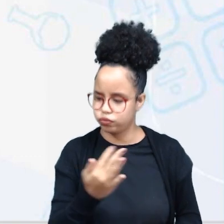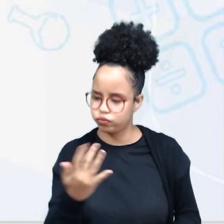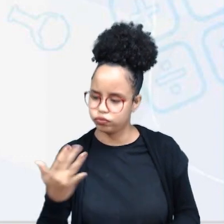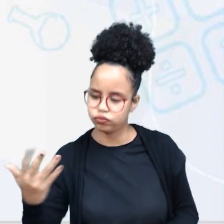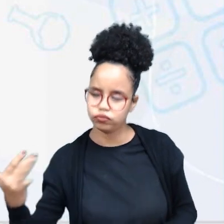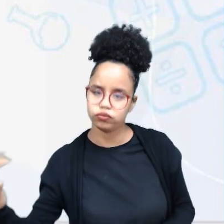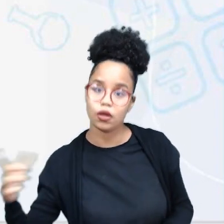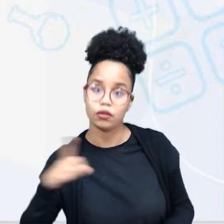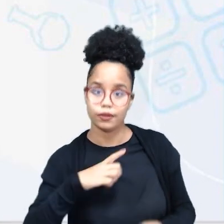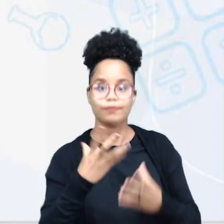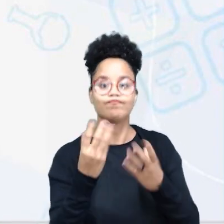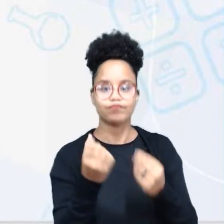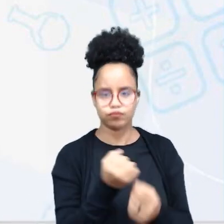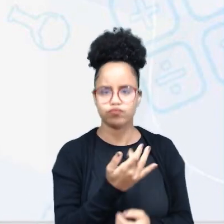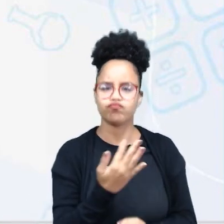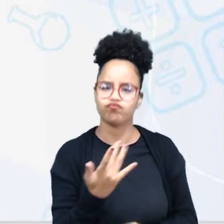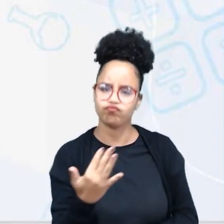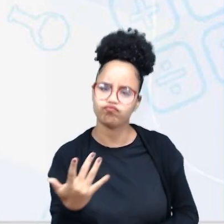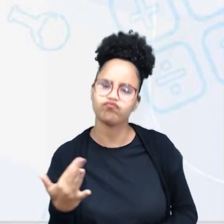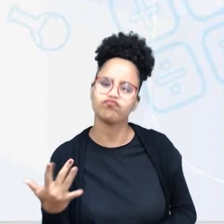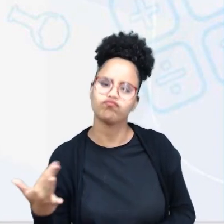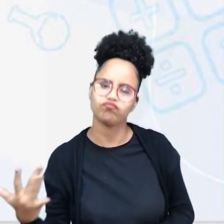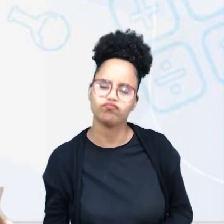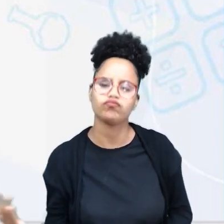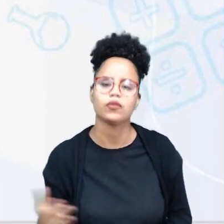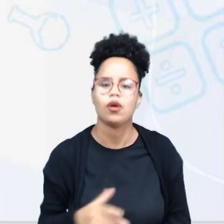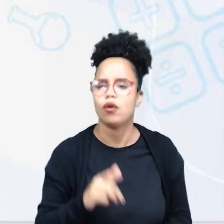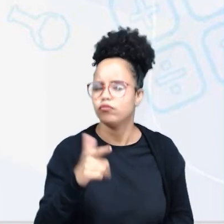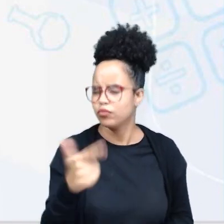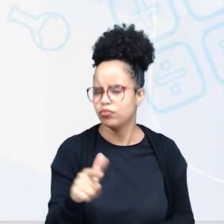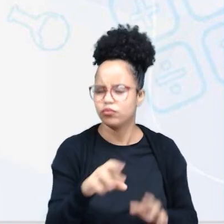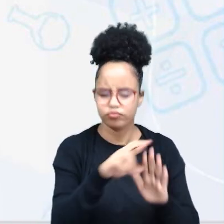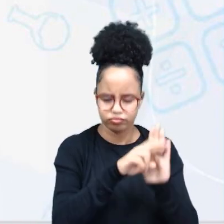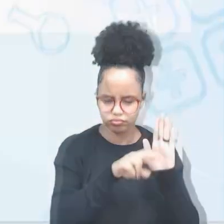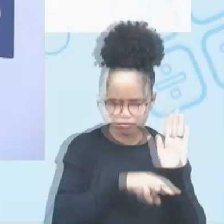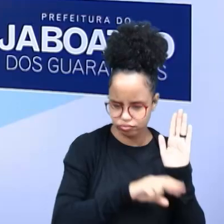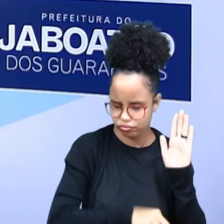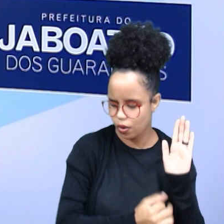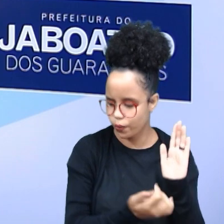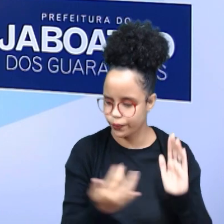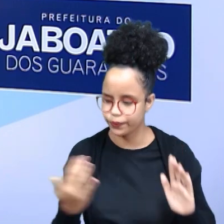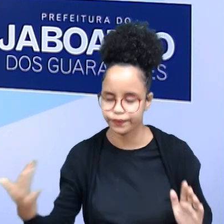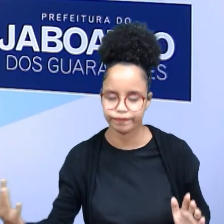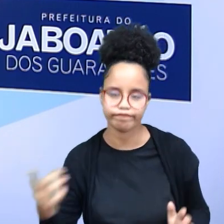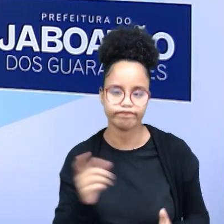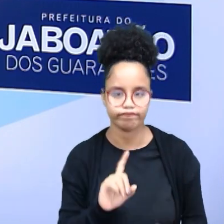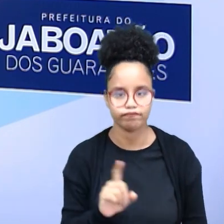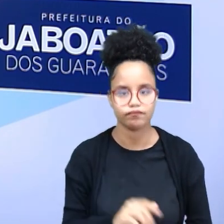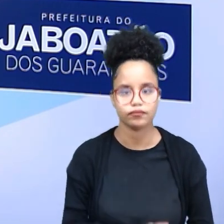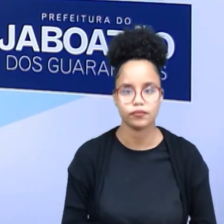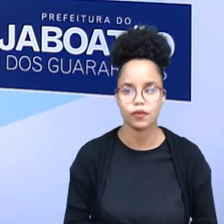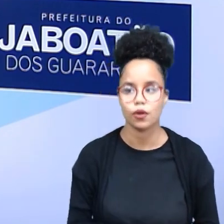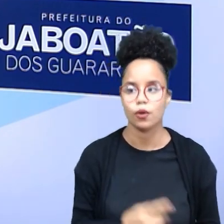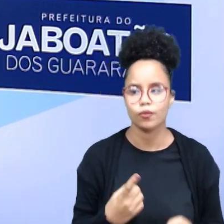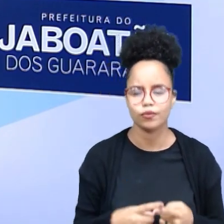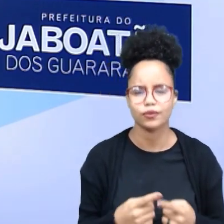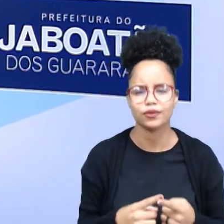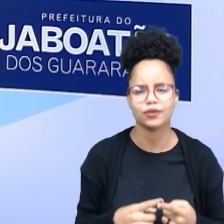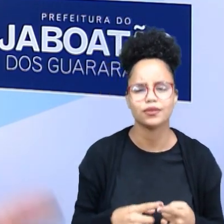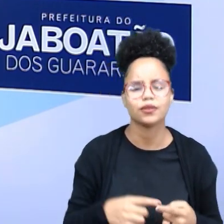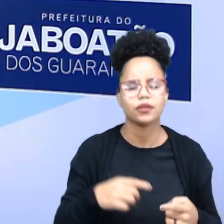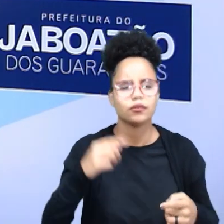elas são infinitas e não tem nenhuma e é regra assim nenhuma sequência lógico e na verdade ele é um Desafio